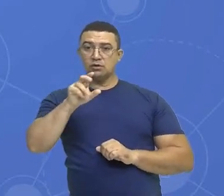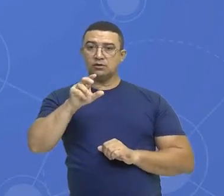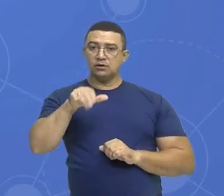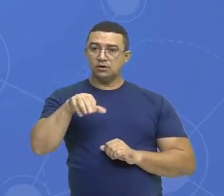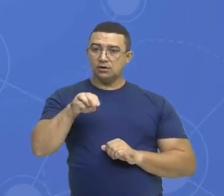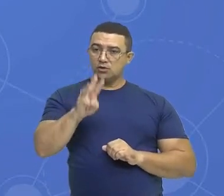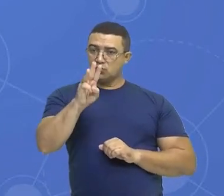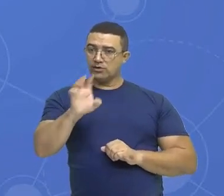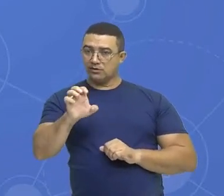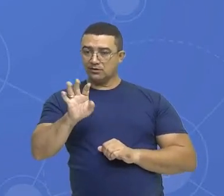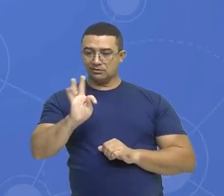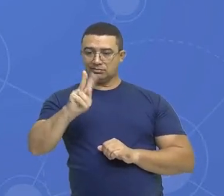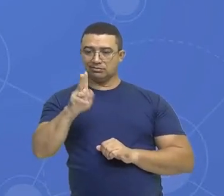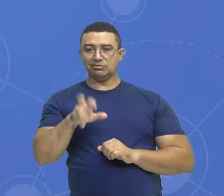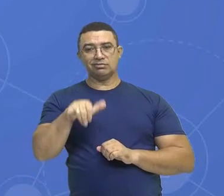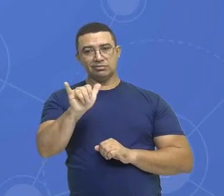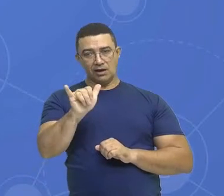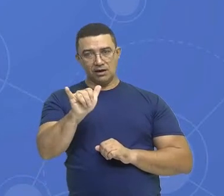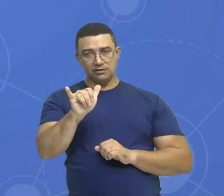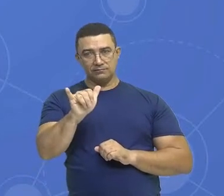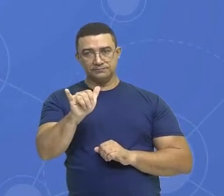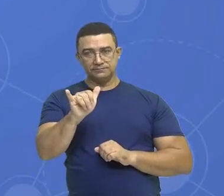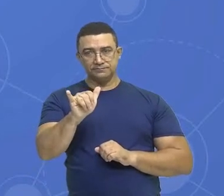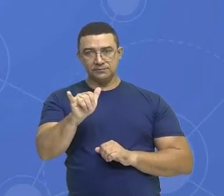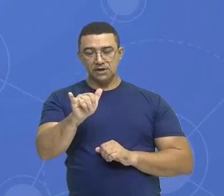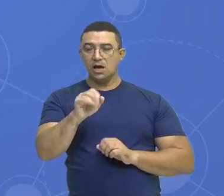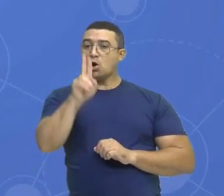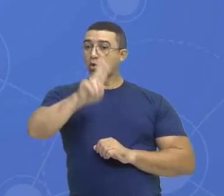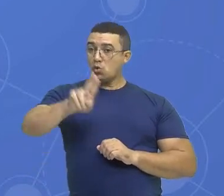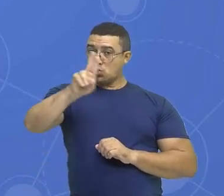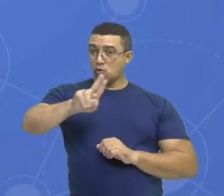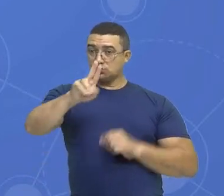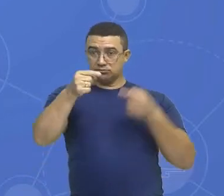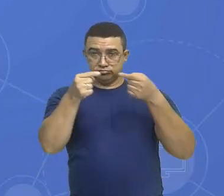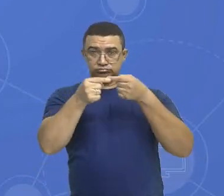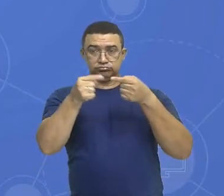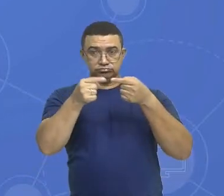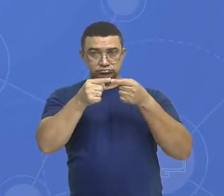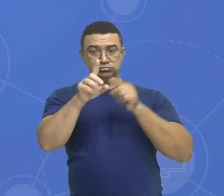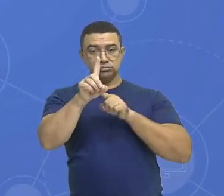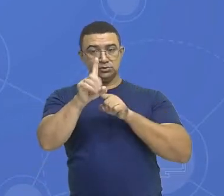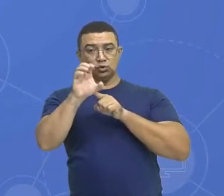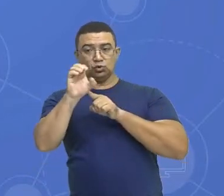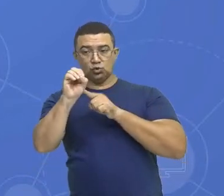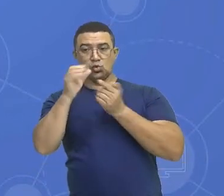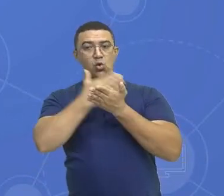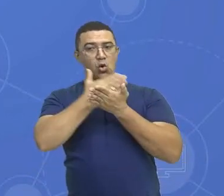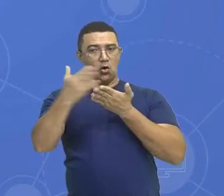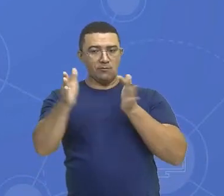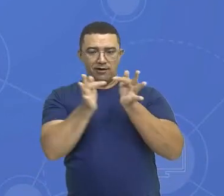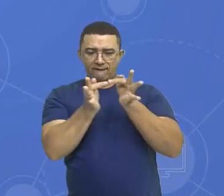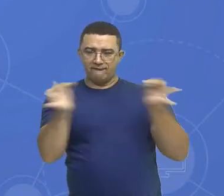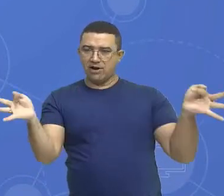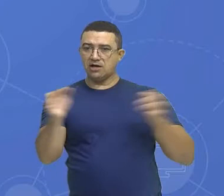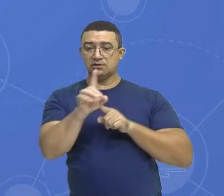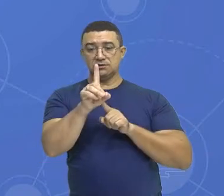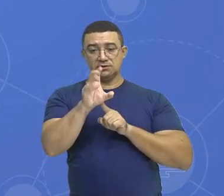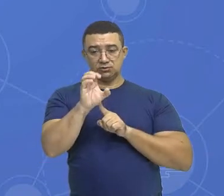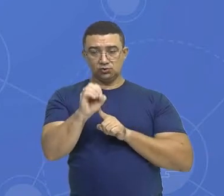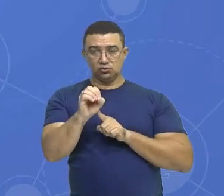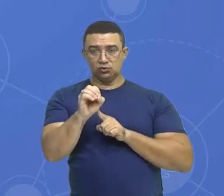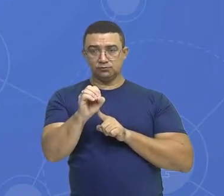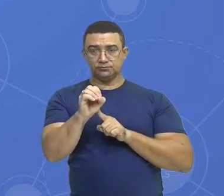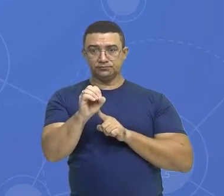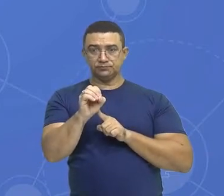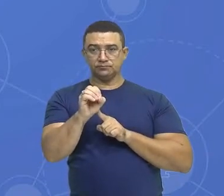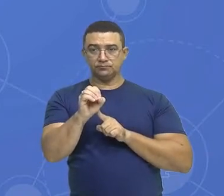they, respectivamente, eu, você, nós, eles ou elas, né? Lembrando que o you pode ser você ou vocês,